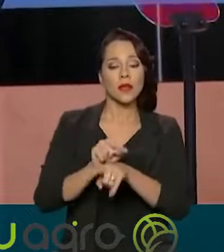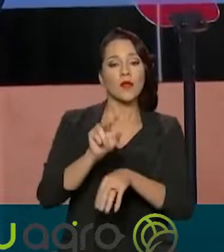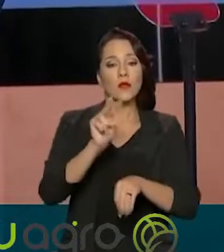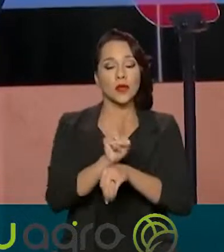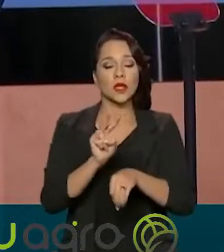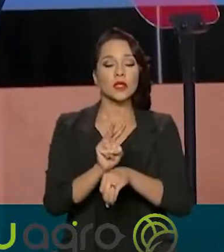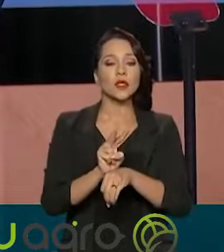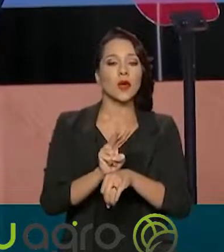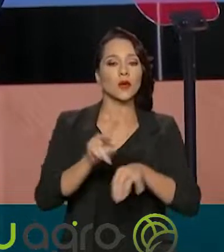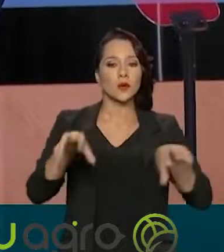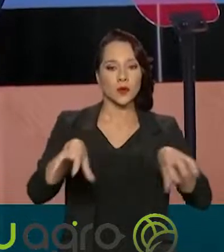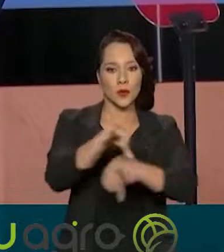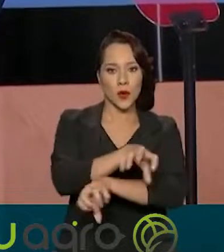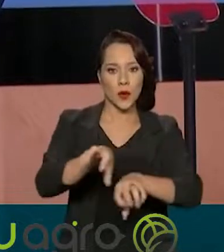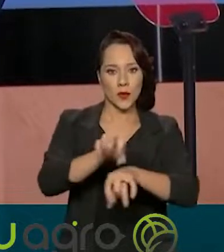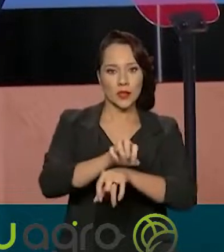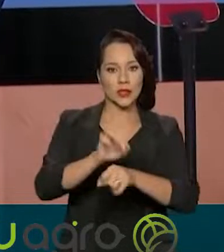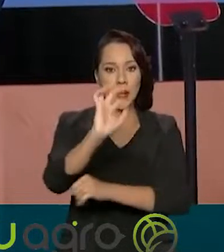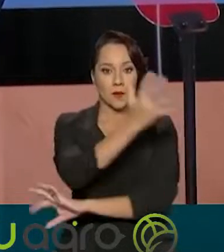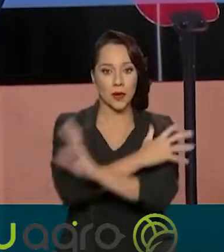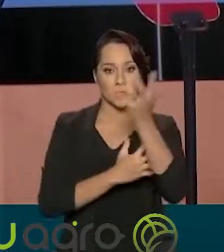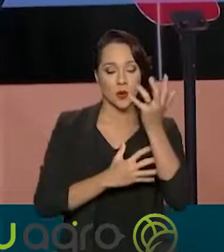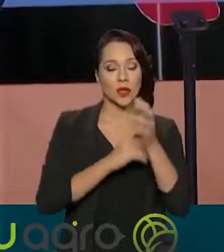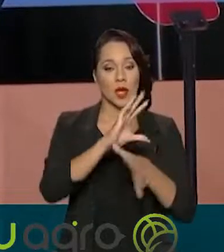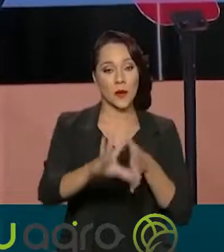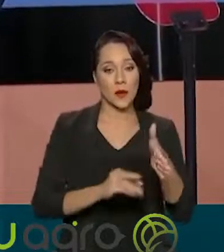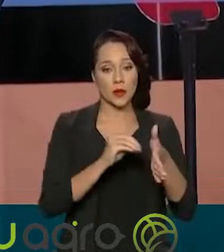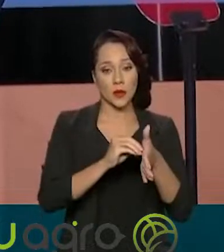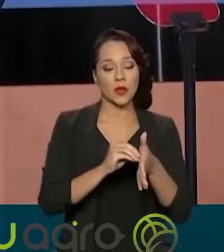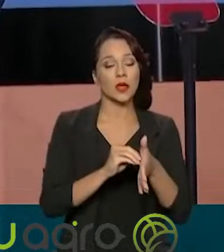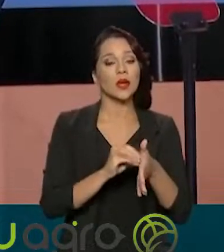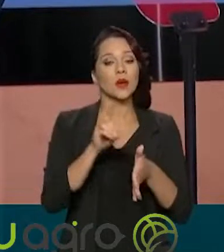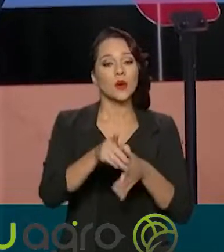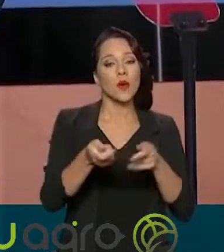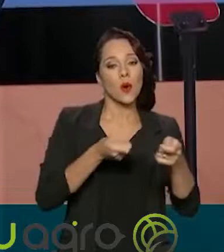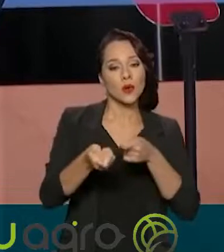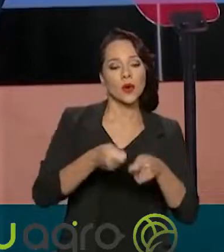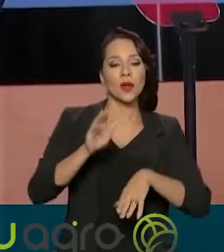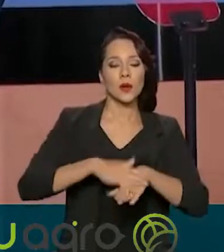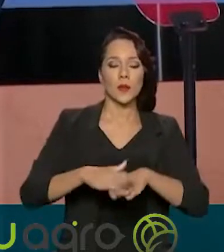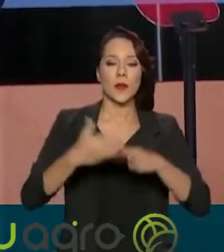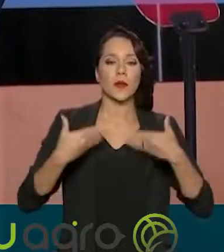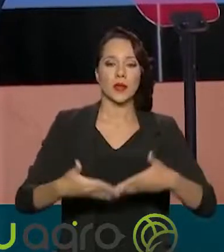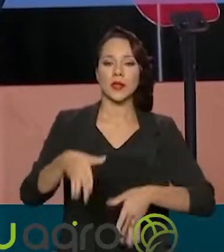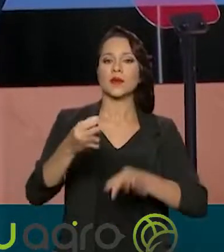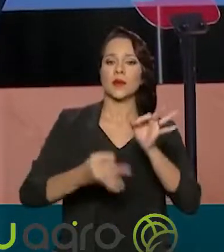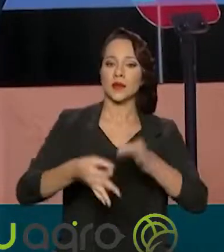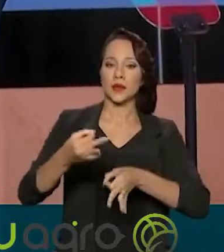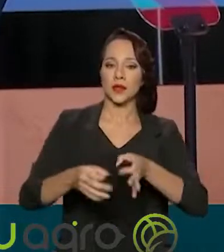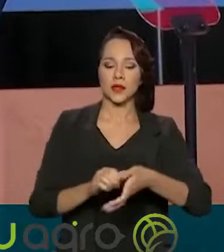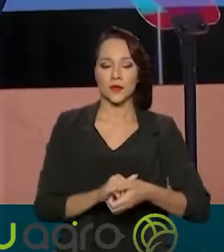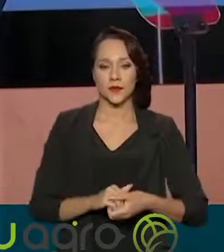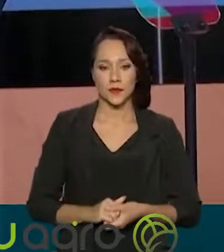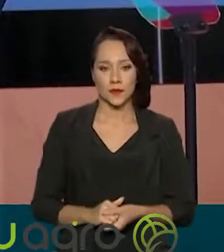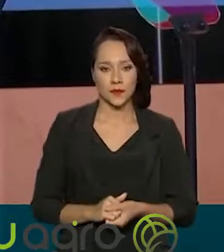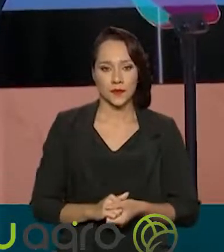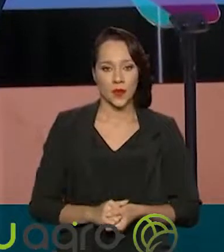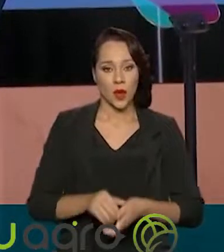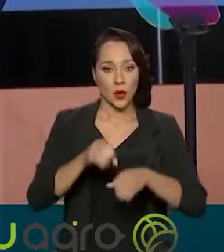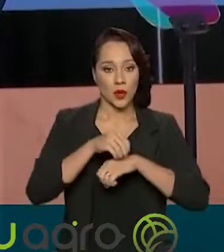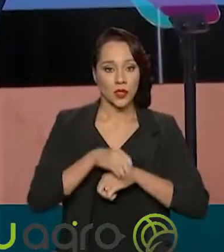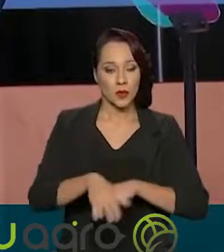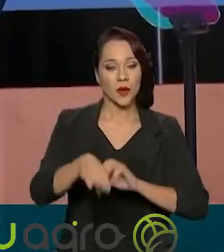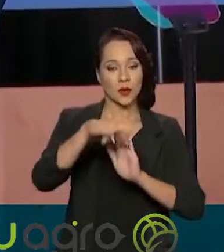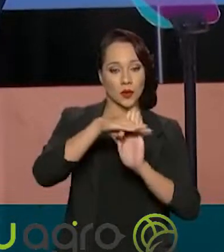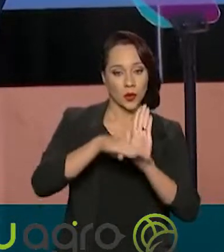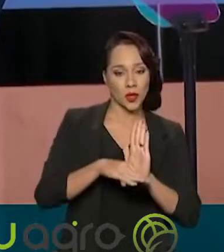Guardiões do Bioma Amazônia, sob a coordenação e controle do Ministério da Justiça. Com o lançamento do